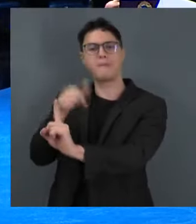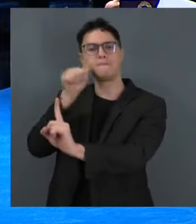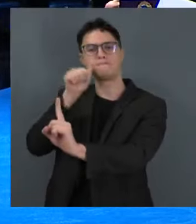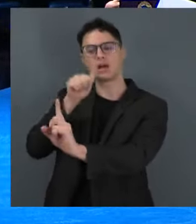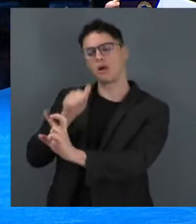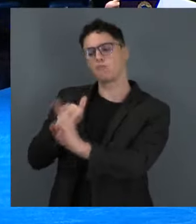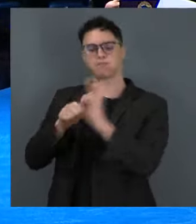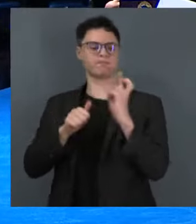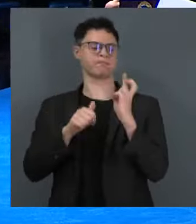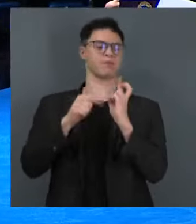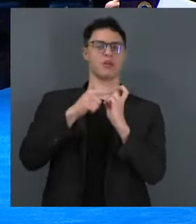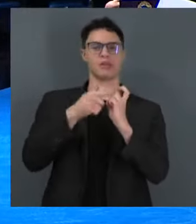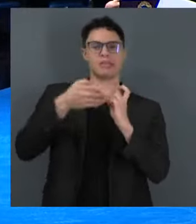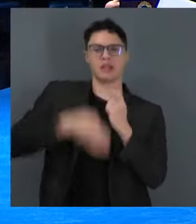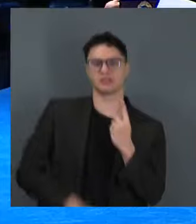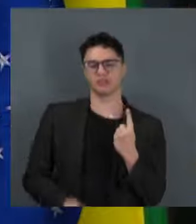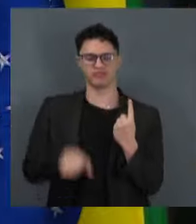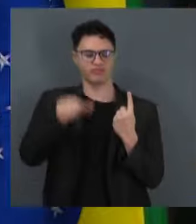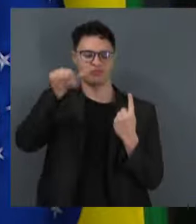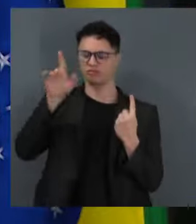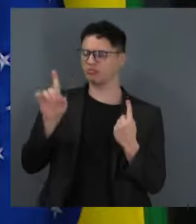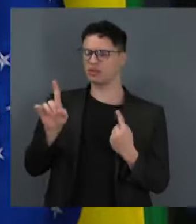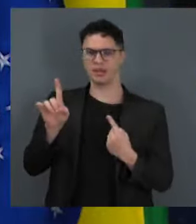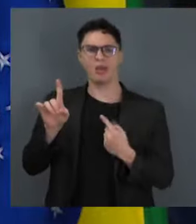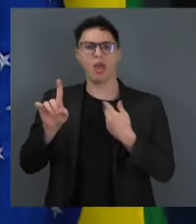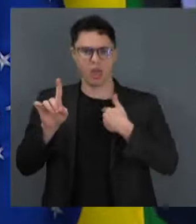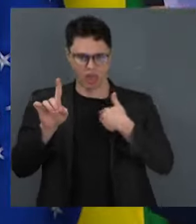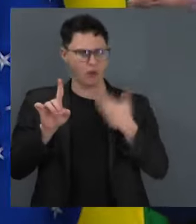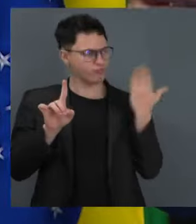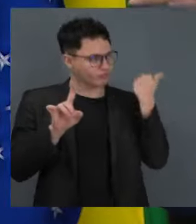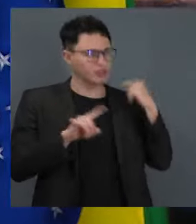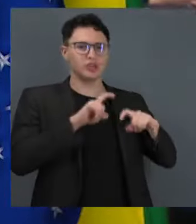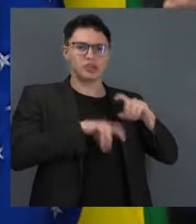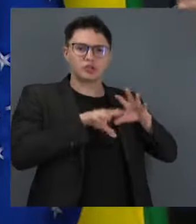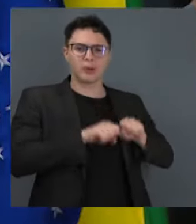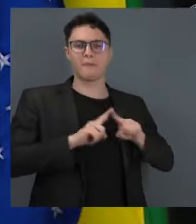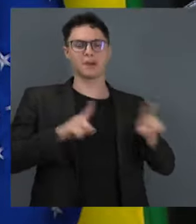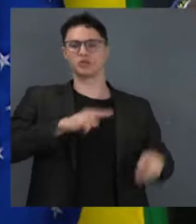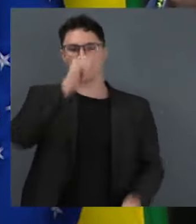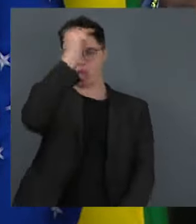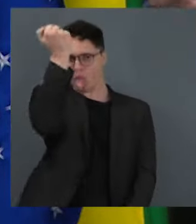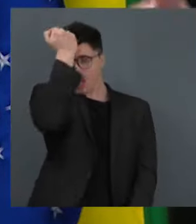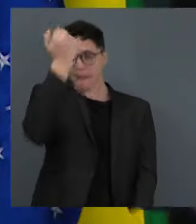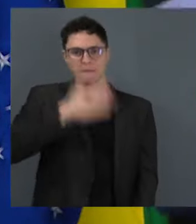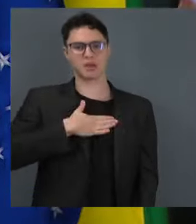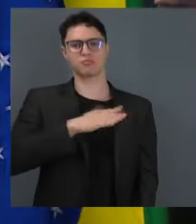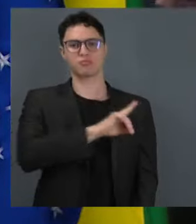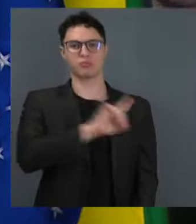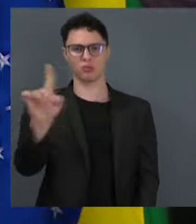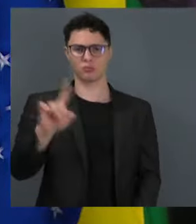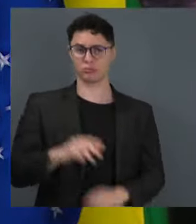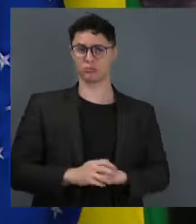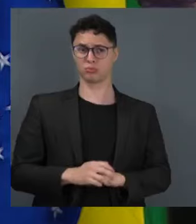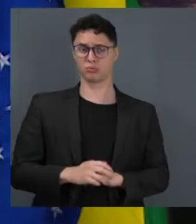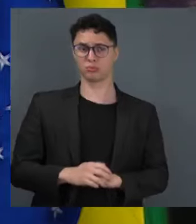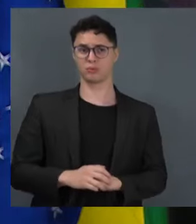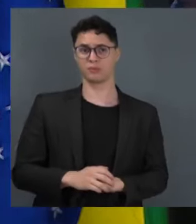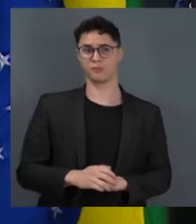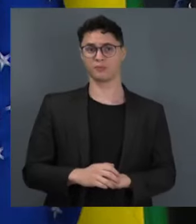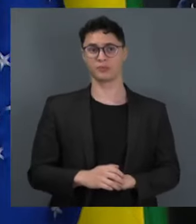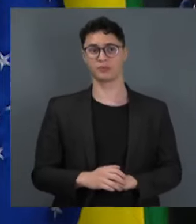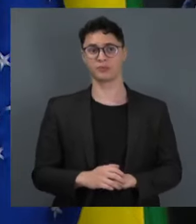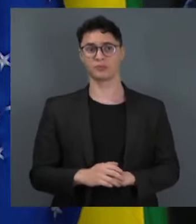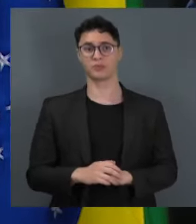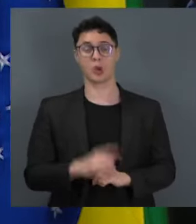mas isso não me define Mas isso não me define concebeu seu filho um estupro e